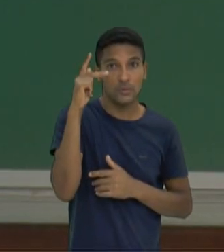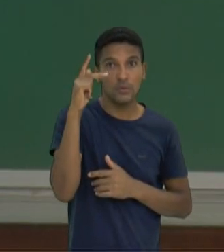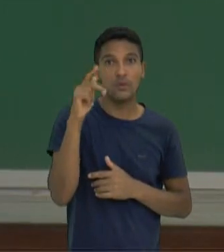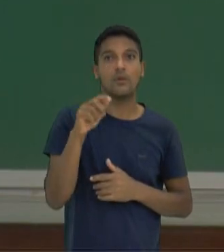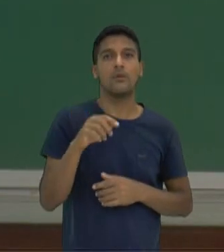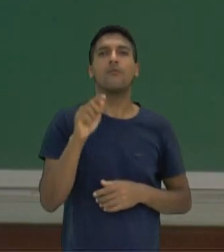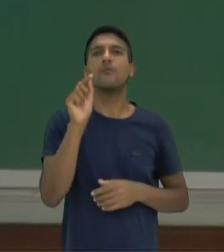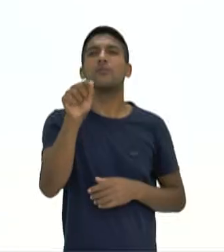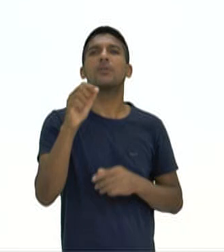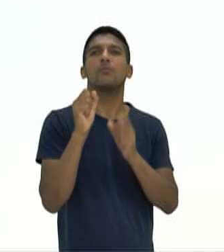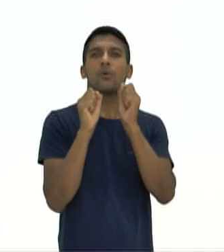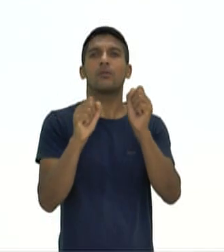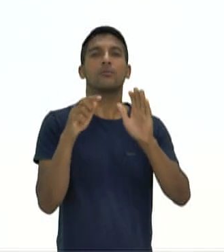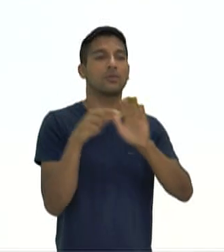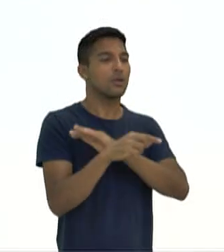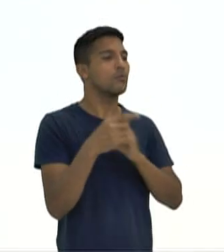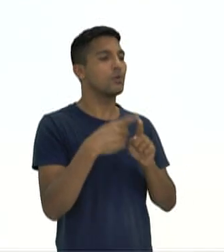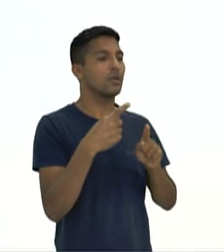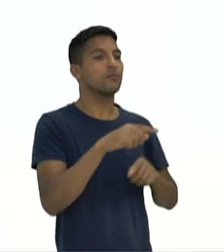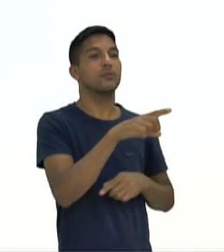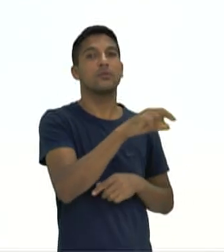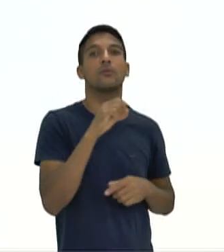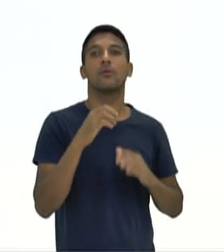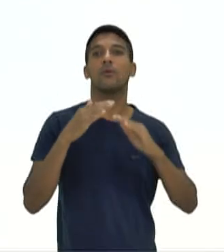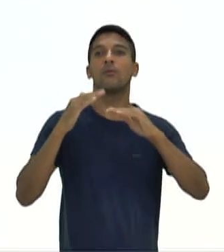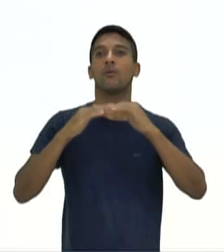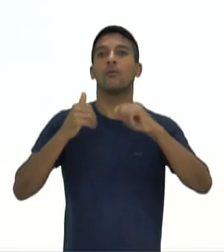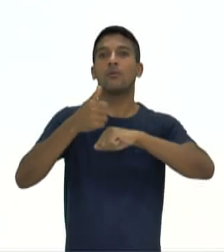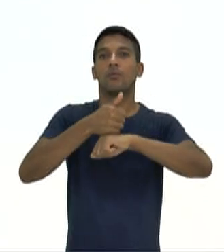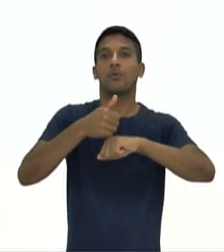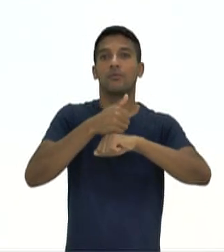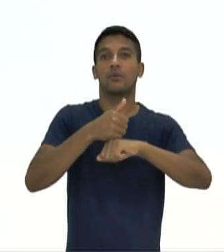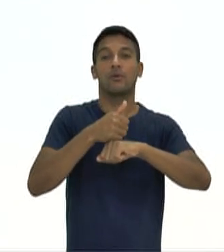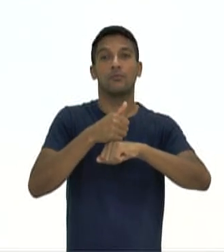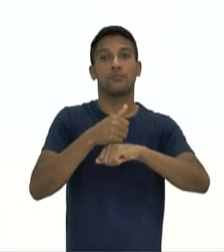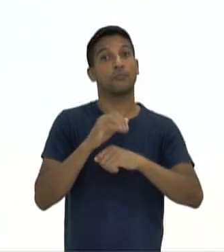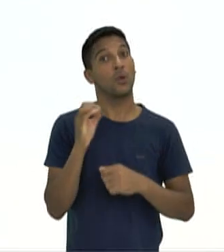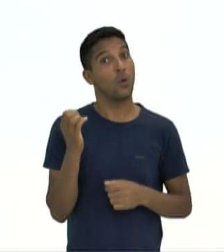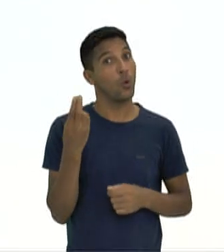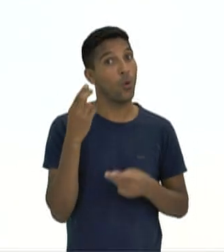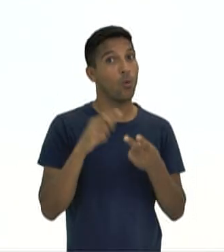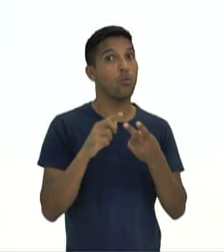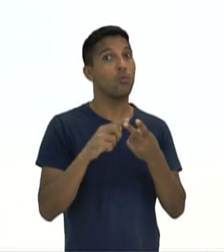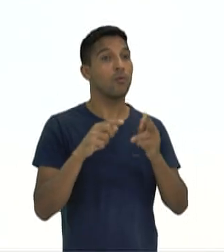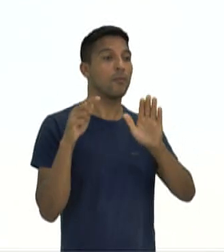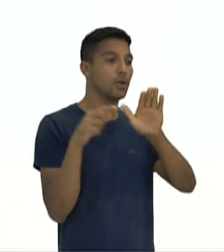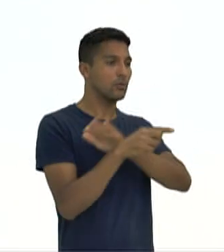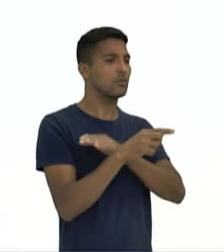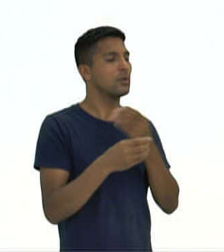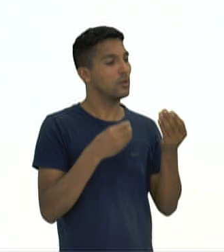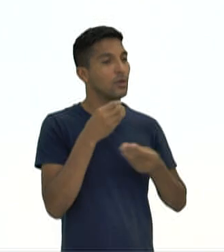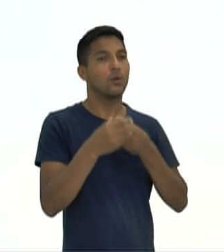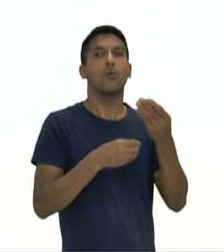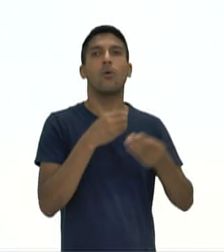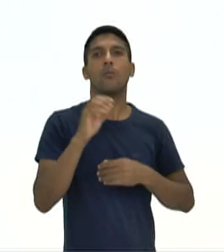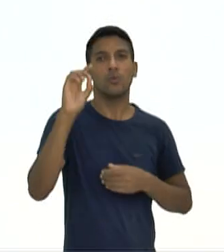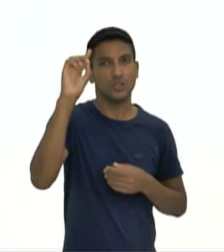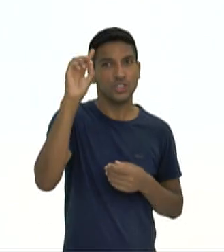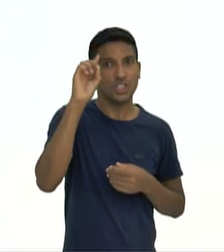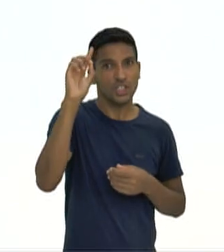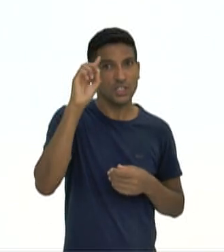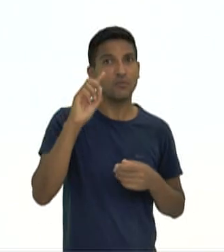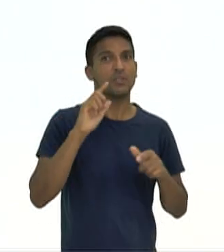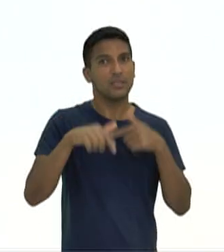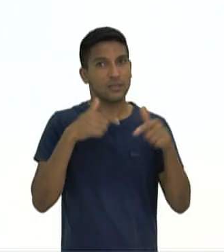essa carreira profissional? Ou então, como é a sua rotina profissional? De que maneira seu trabalho contribui para